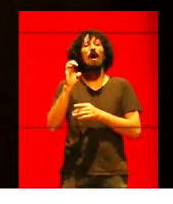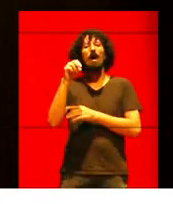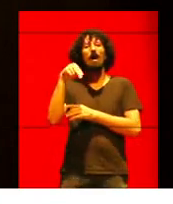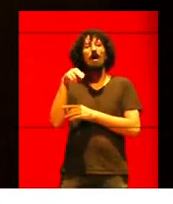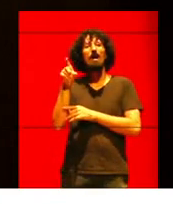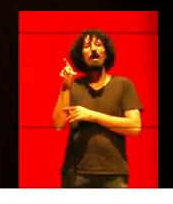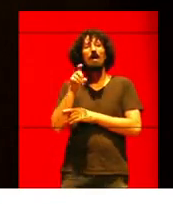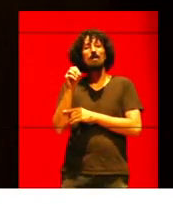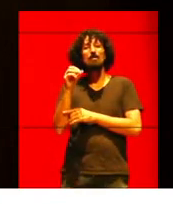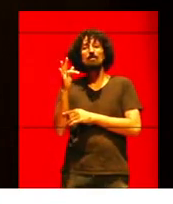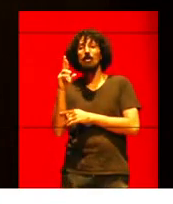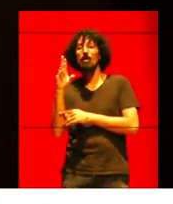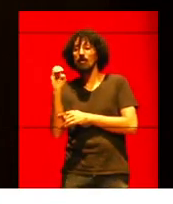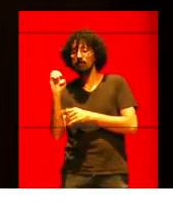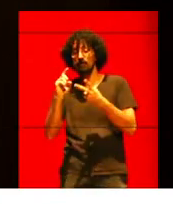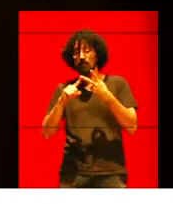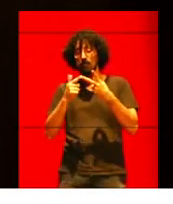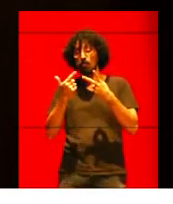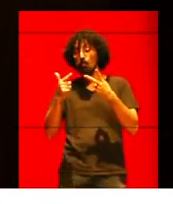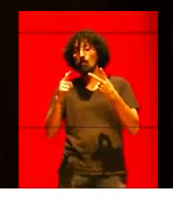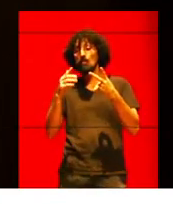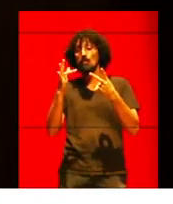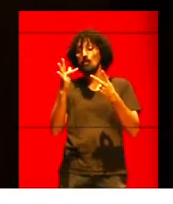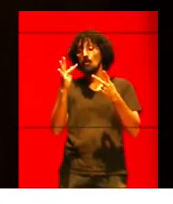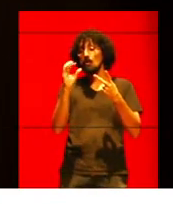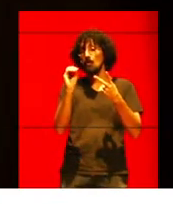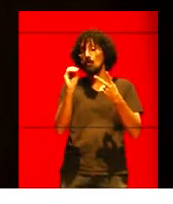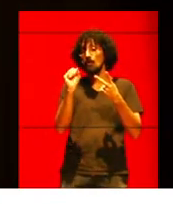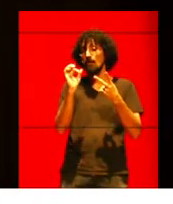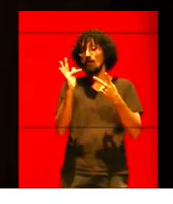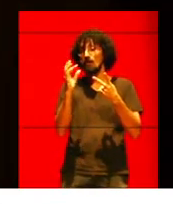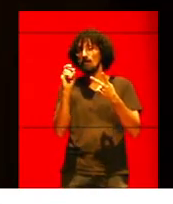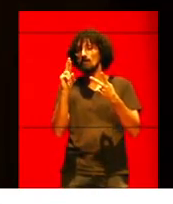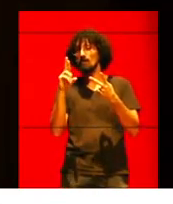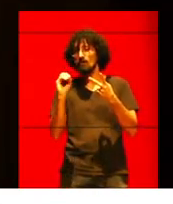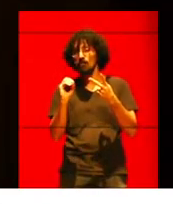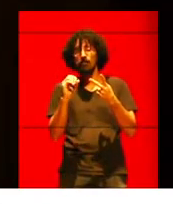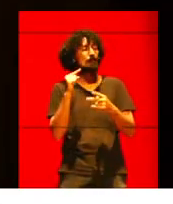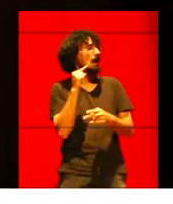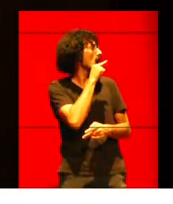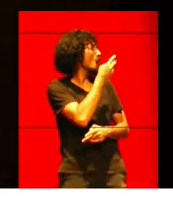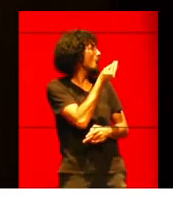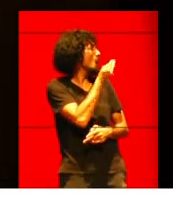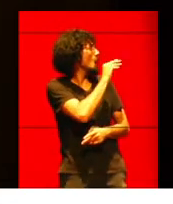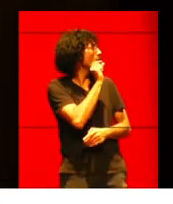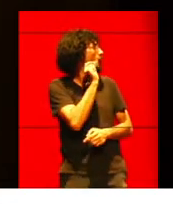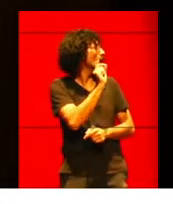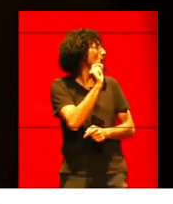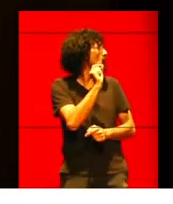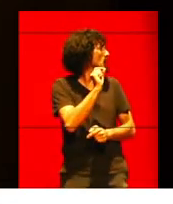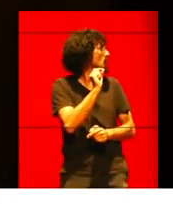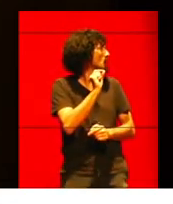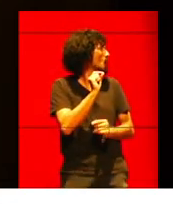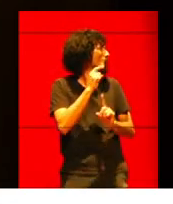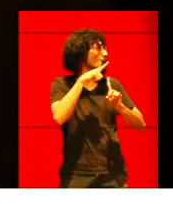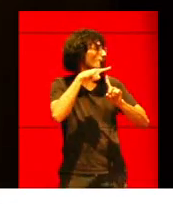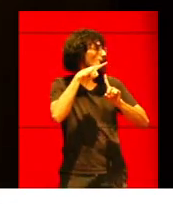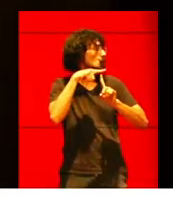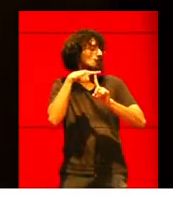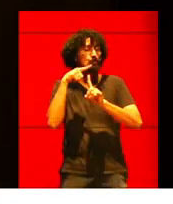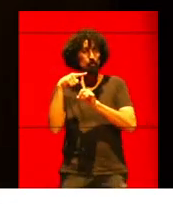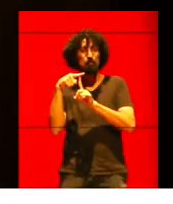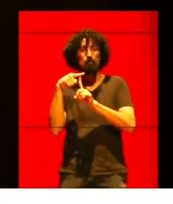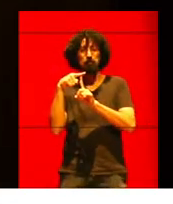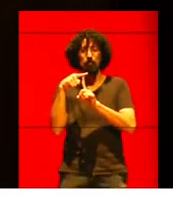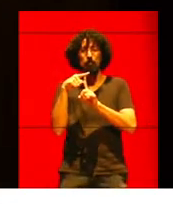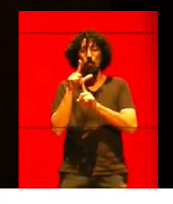Enxofre e fósforo, tá? Aqui eu coloquei as ligações que eles fazem, a quantidade de